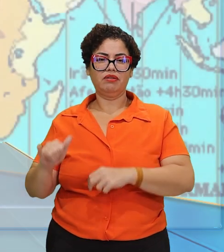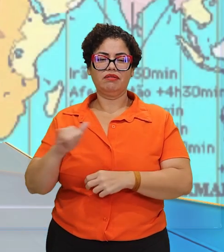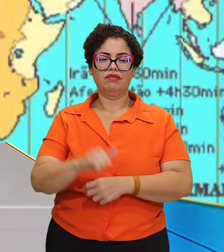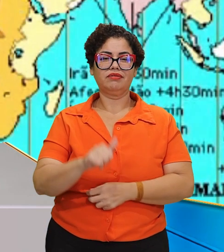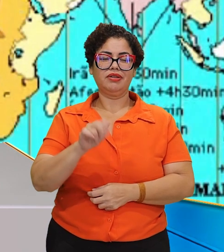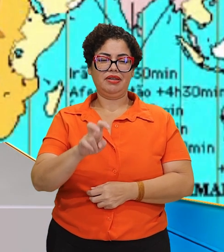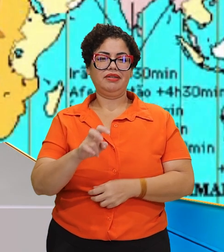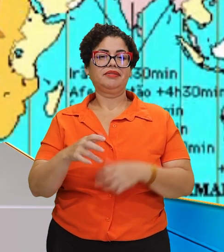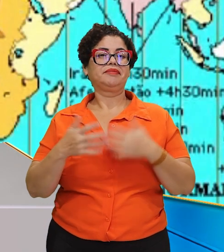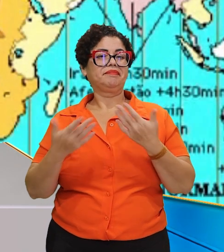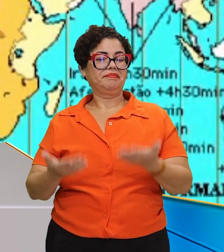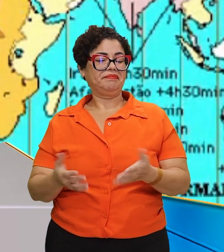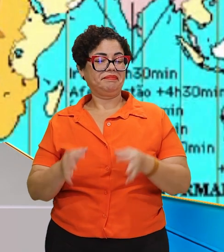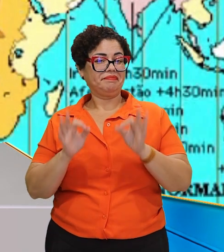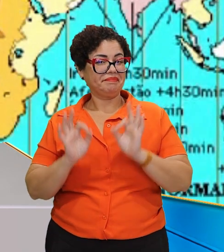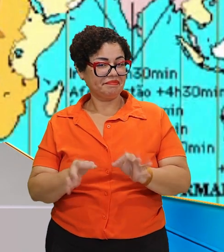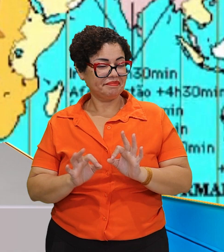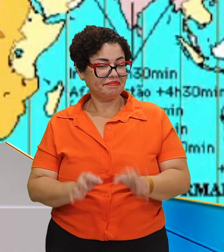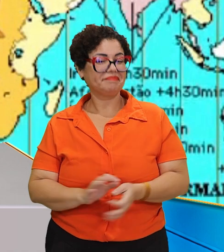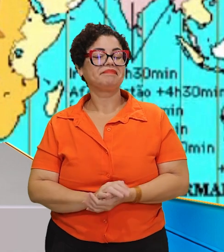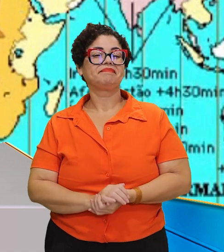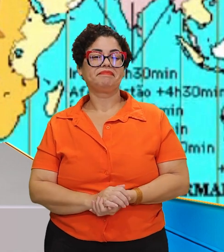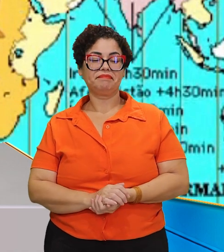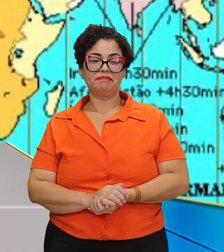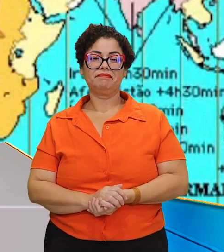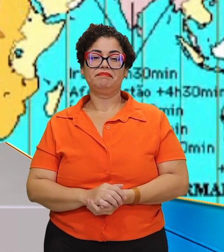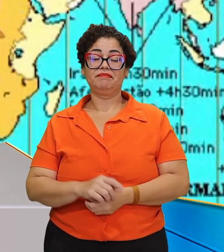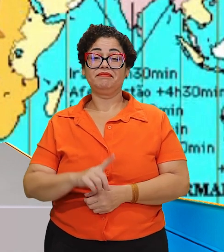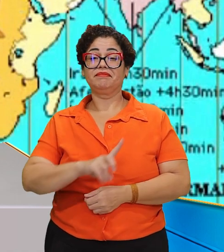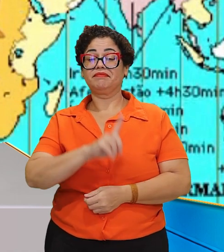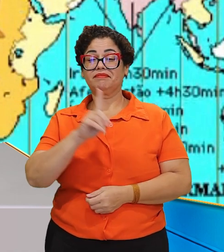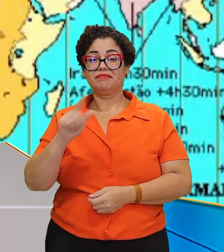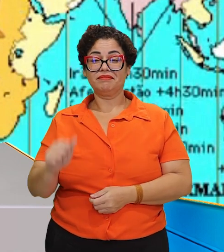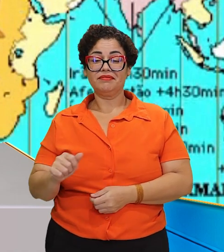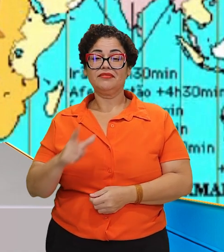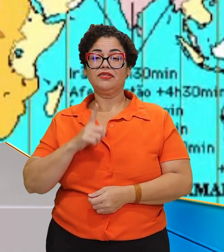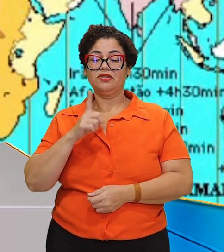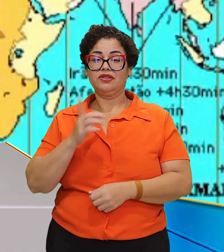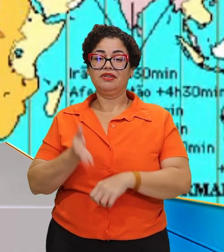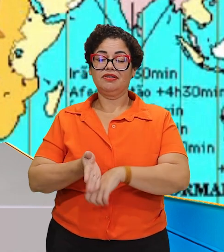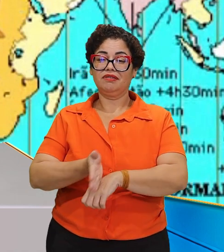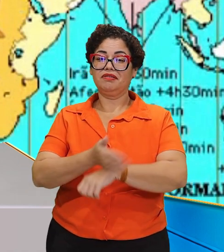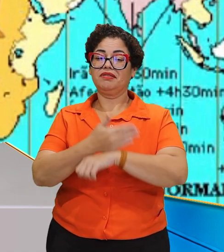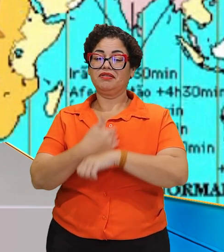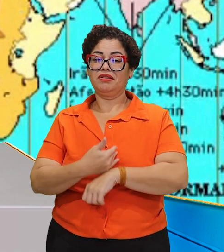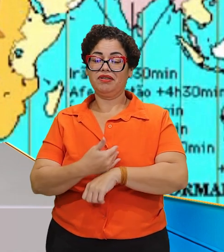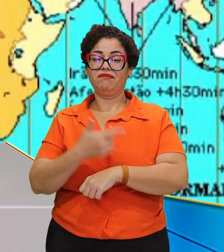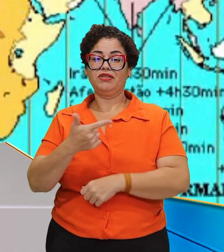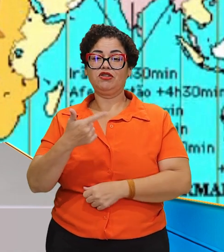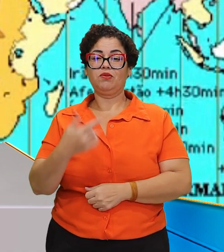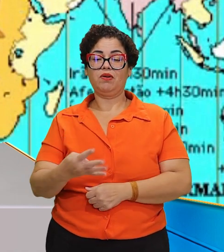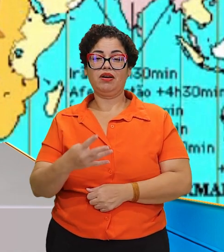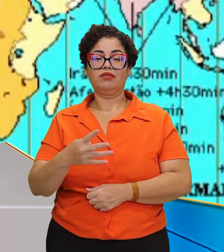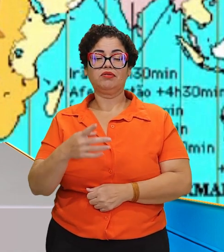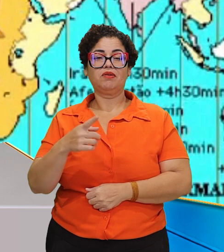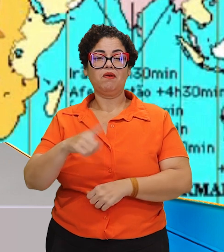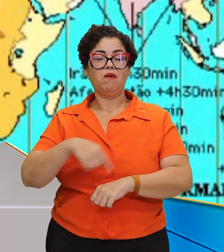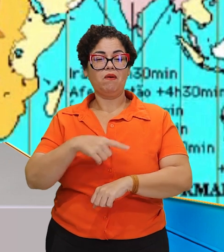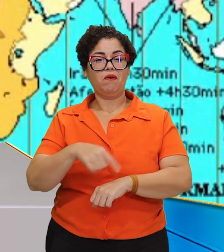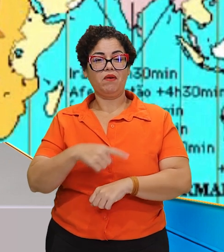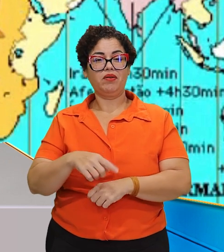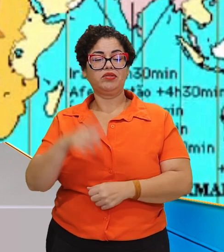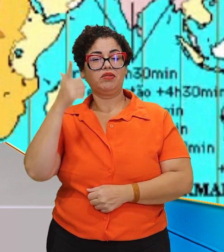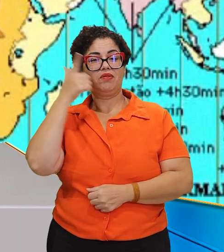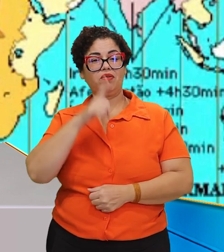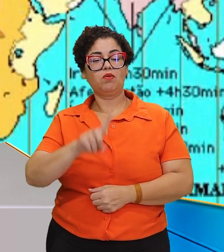manhã. Correto. A linha internacional de data faz com que o dia retroceda em 24 horas, resultando